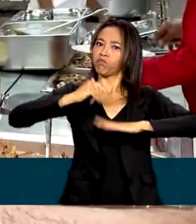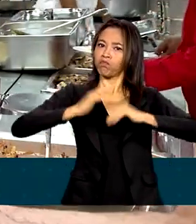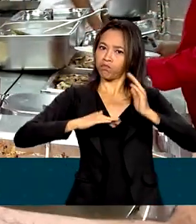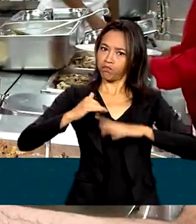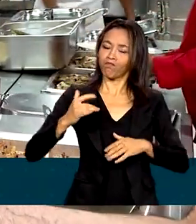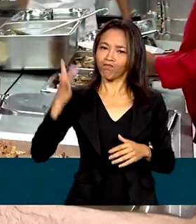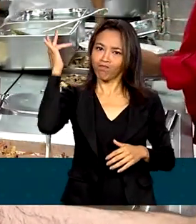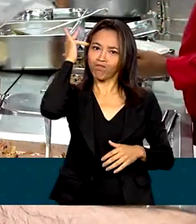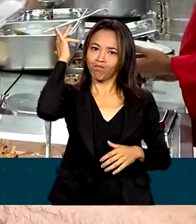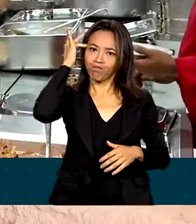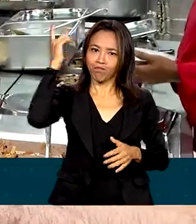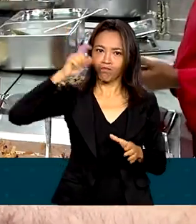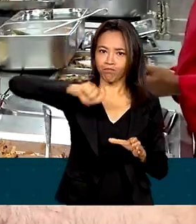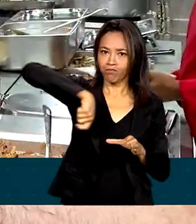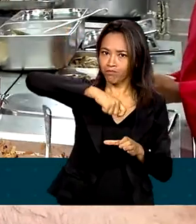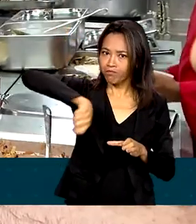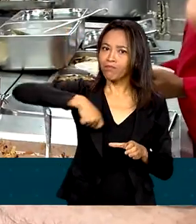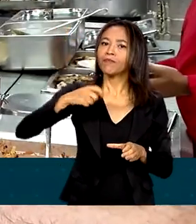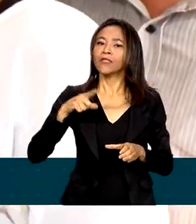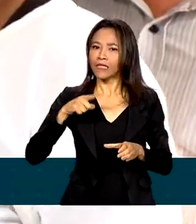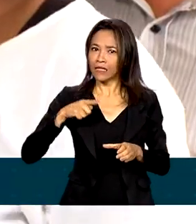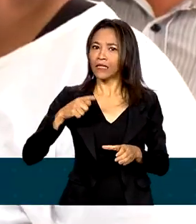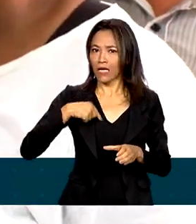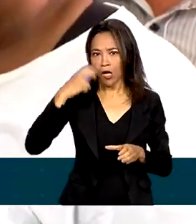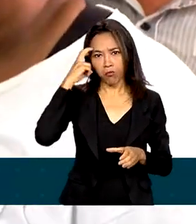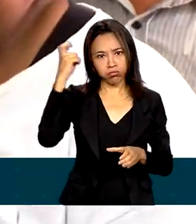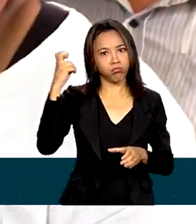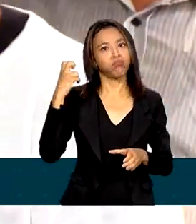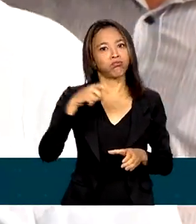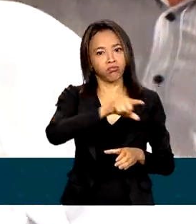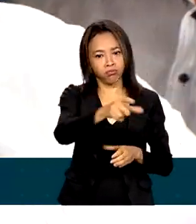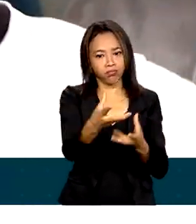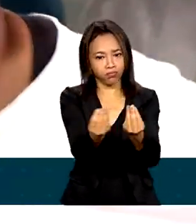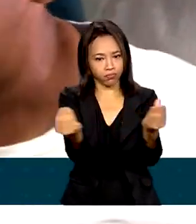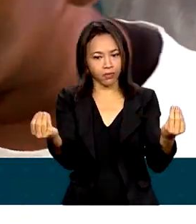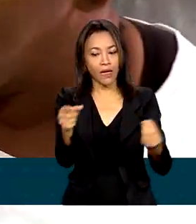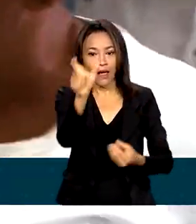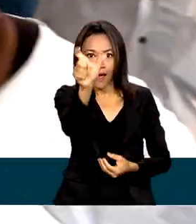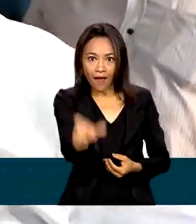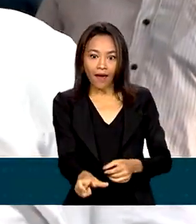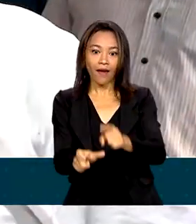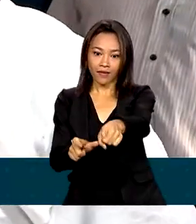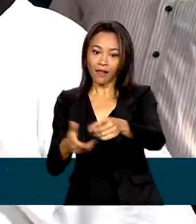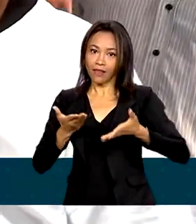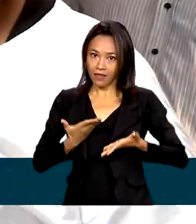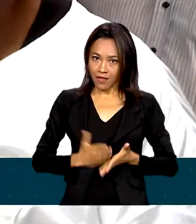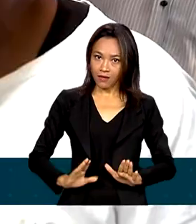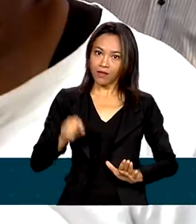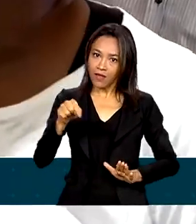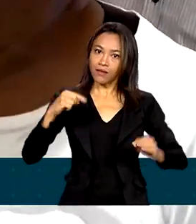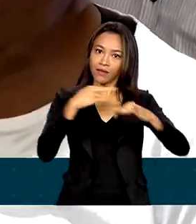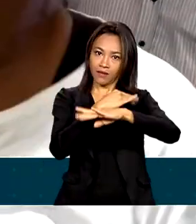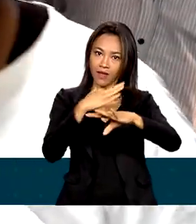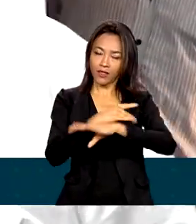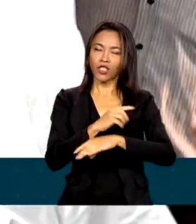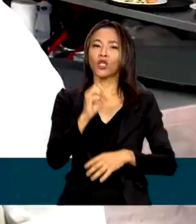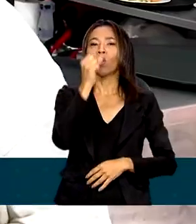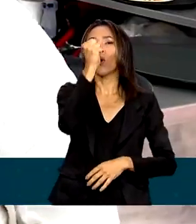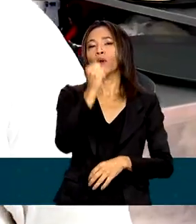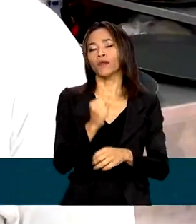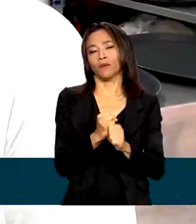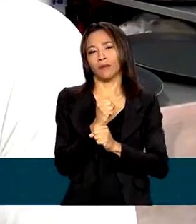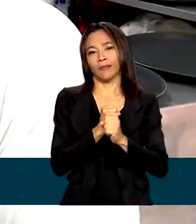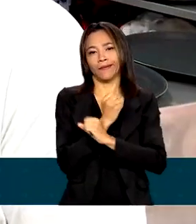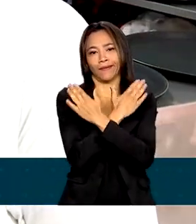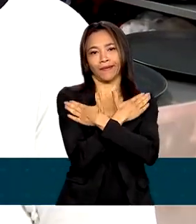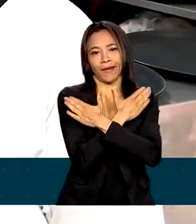porque nós sabemos que dentro da favela existe muito talento. Uma delas é a Vanilda, que nasceu em Heliópolis e está há 8 anos desempregada.